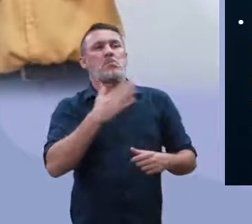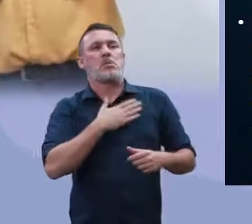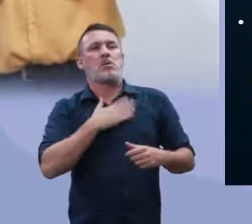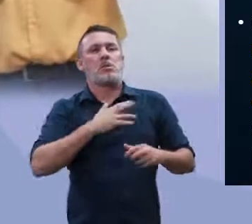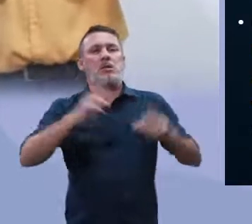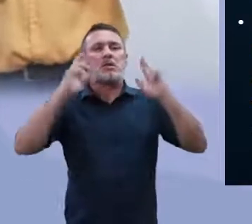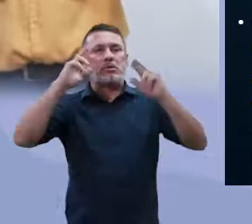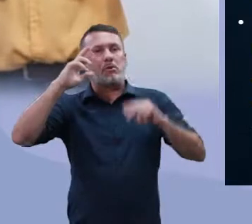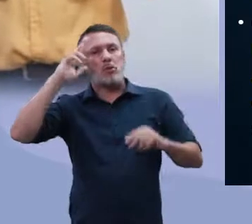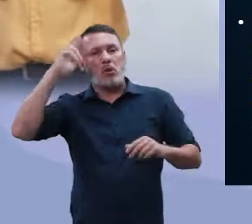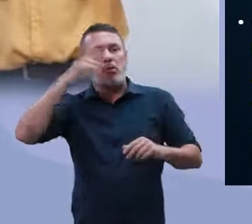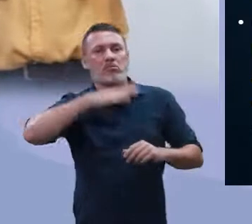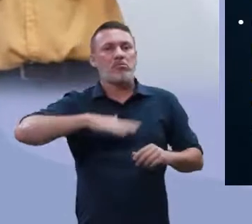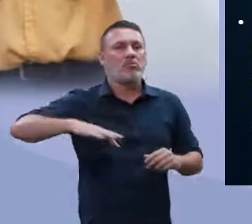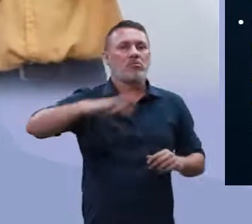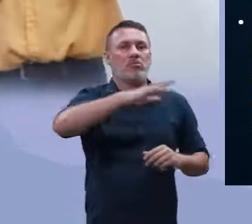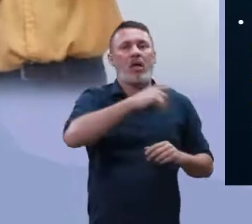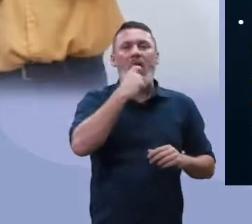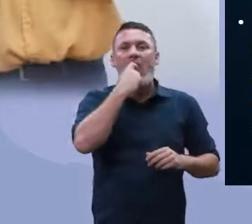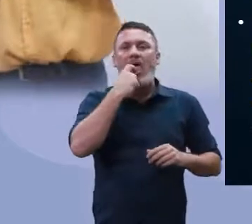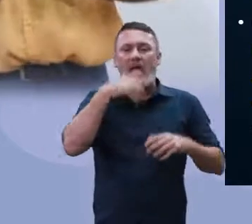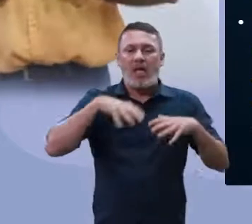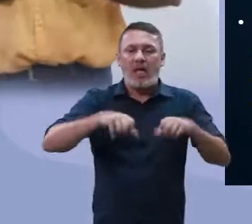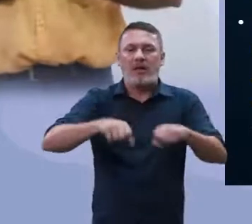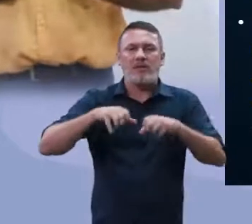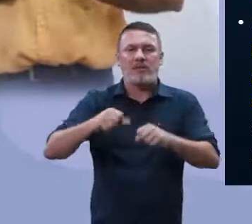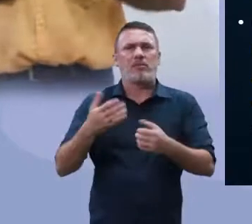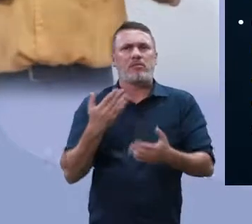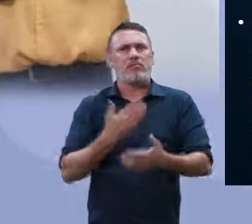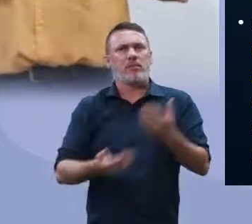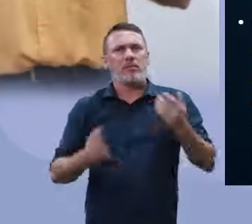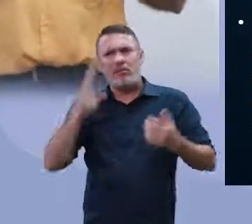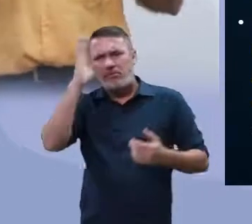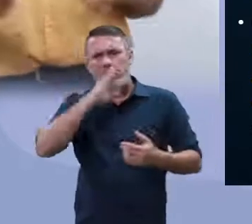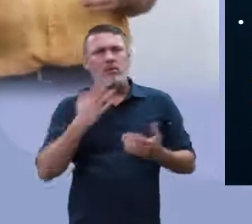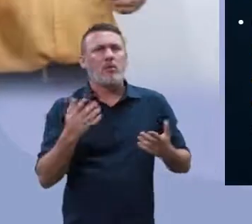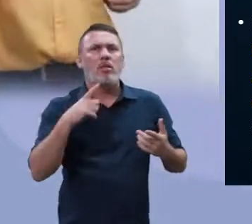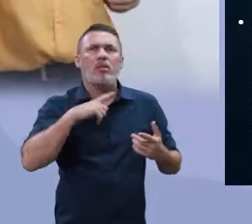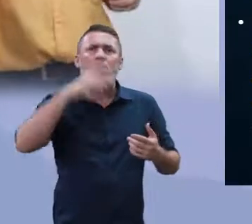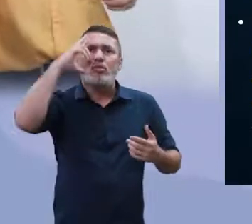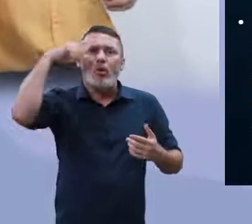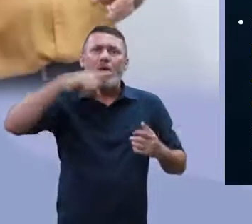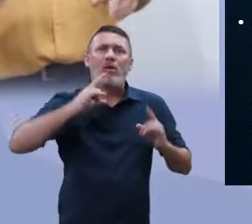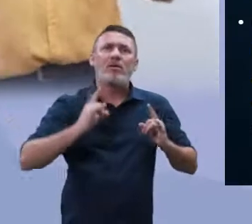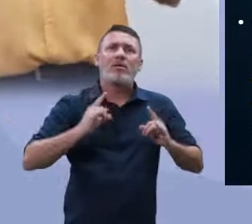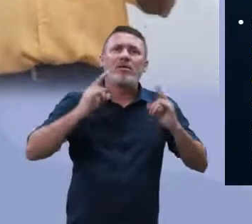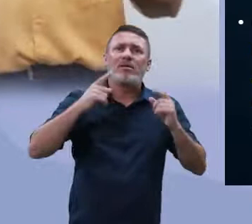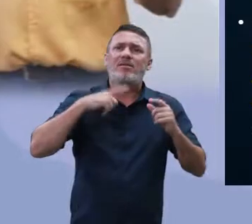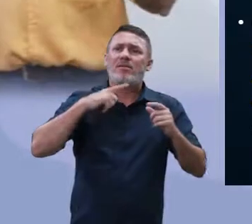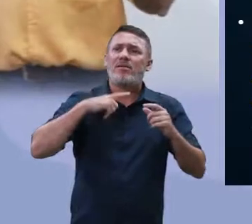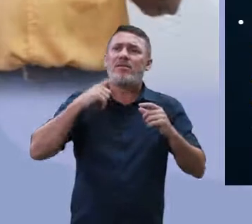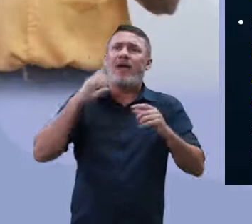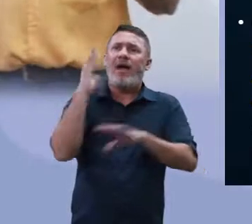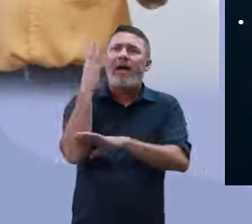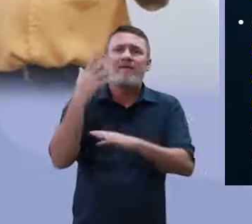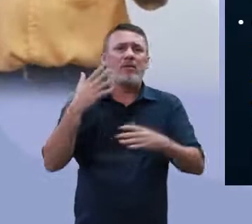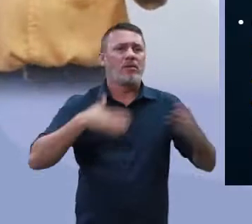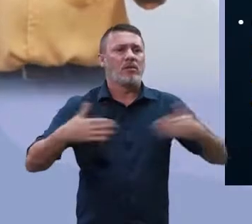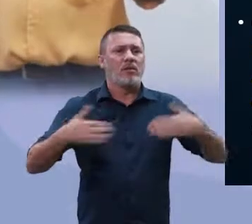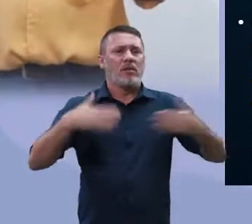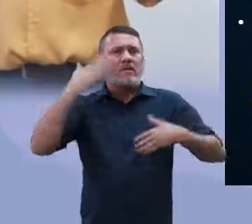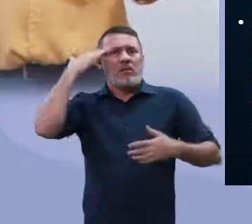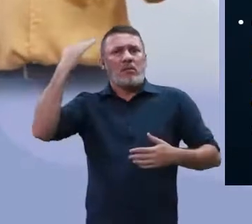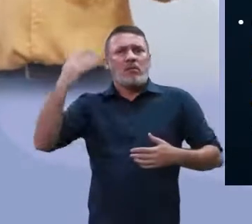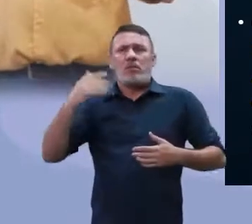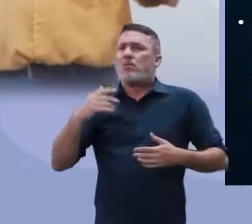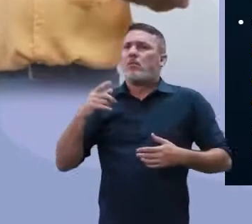uma patente sua o nome açaí e o nome cupuaçu. E o Brasil, que tinha esses produtos, não podia